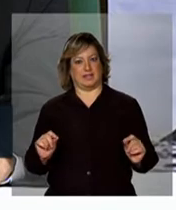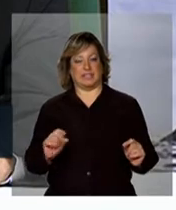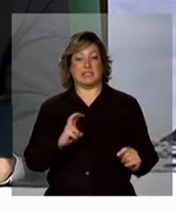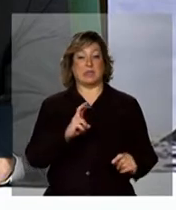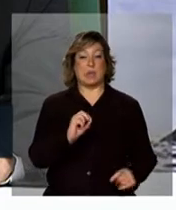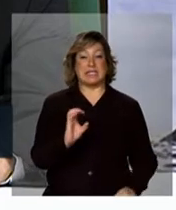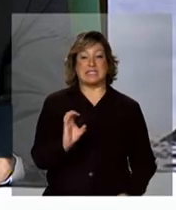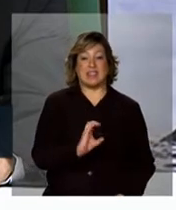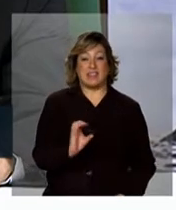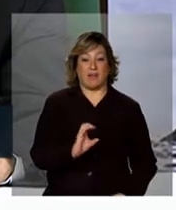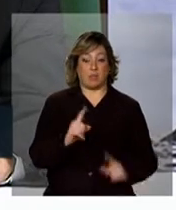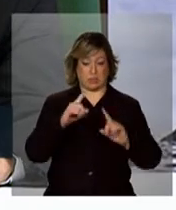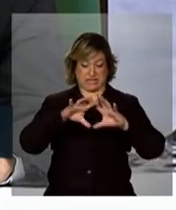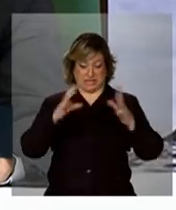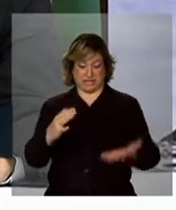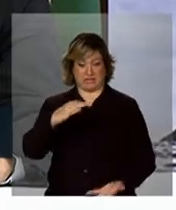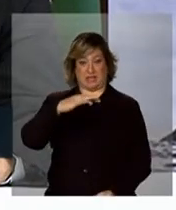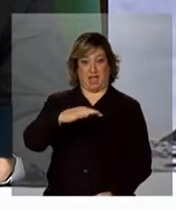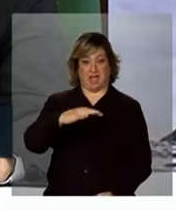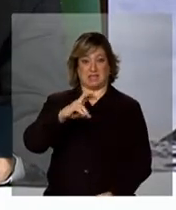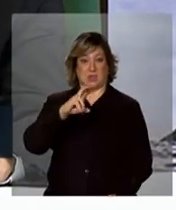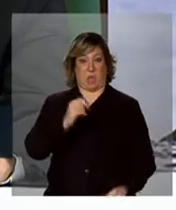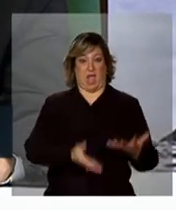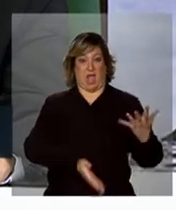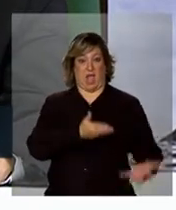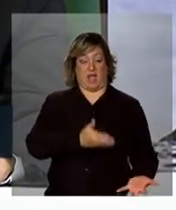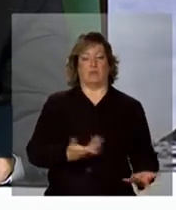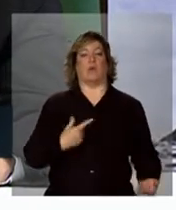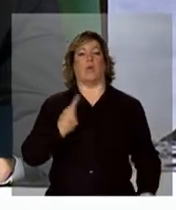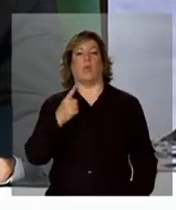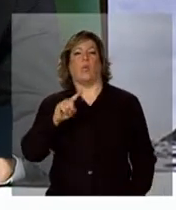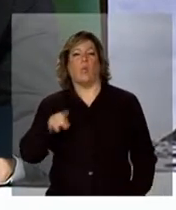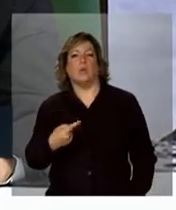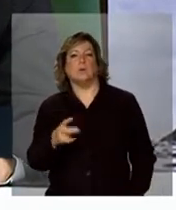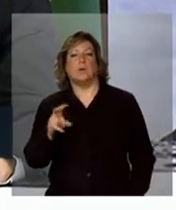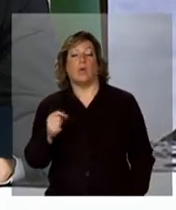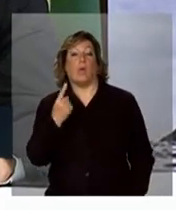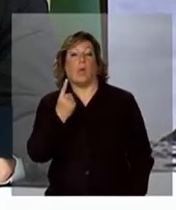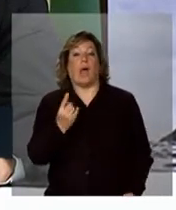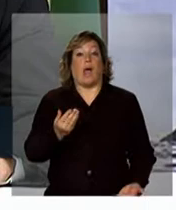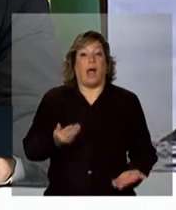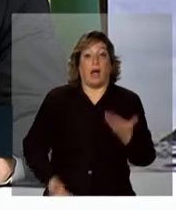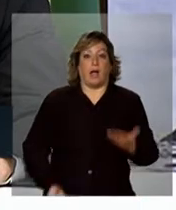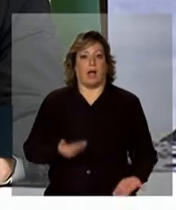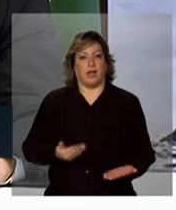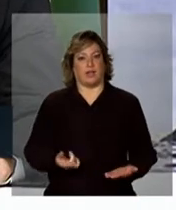50 centavos para um saco de 50 quilos, para R$ 1,50 o quilo.